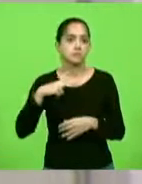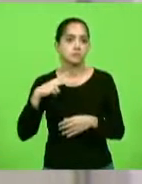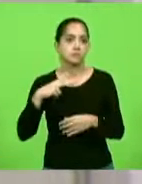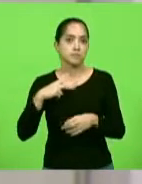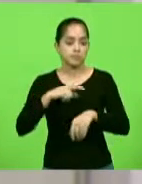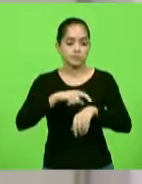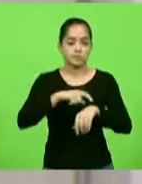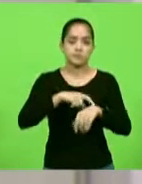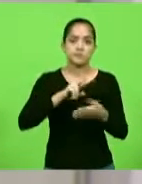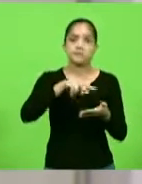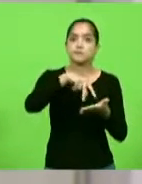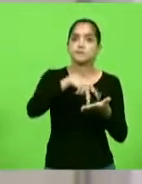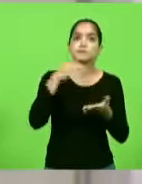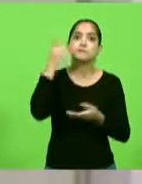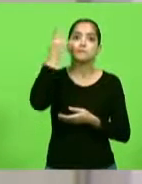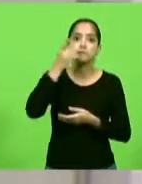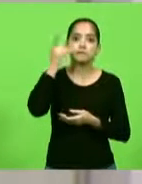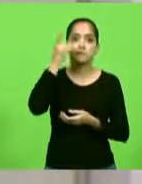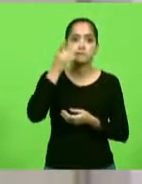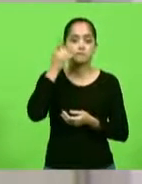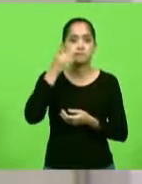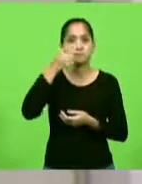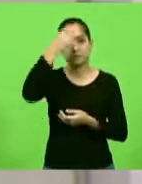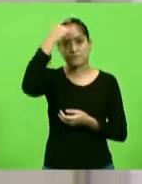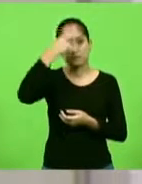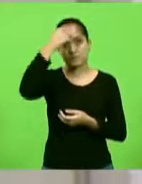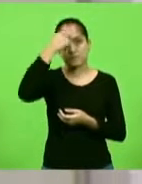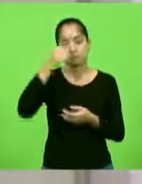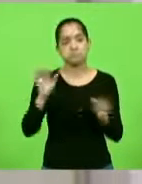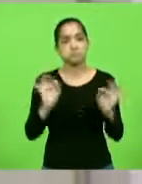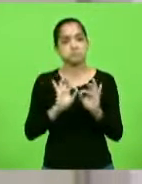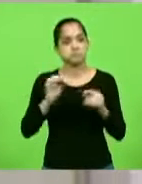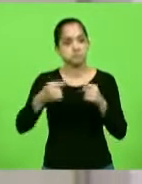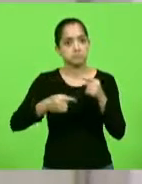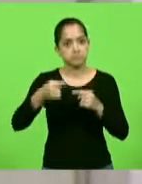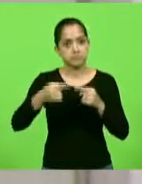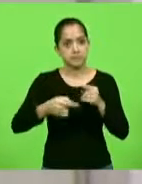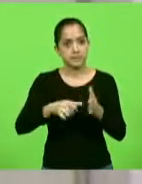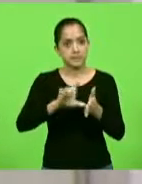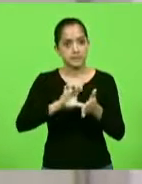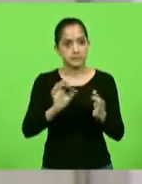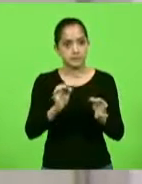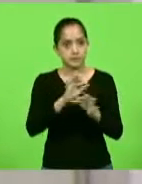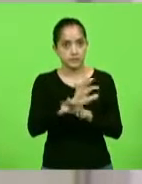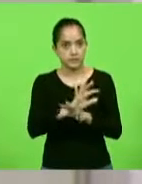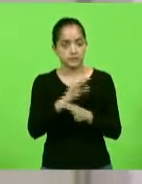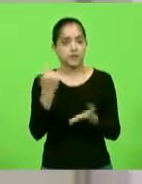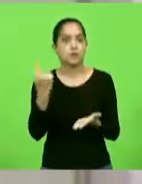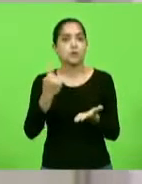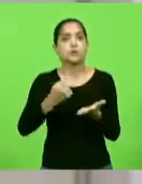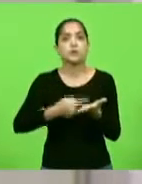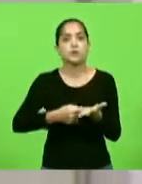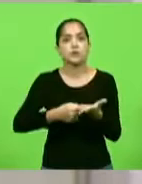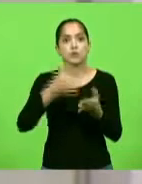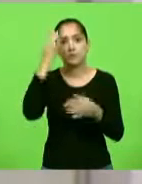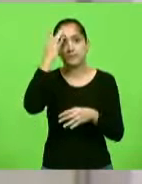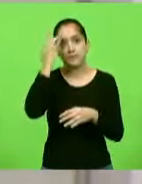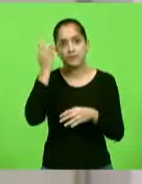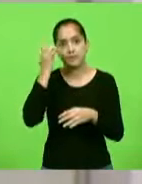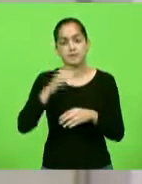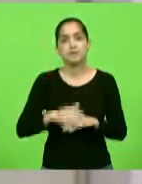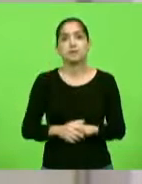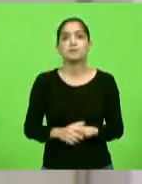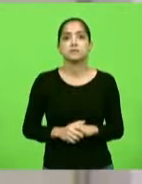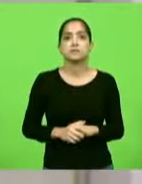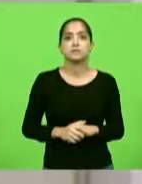Fez uso da palavra o senhor deputado Maurício Scudlark. Nada mais havendo, o senhor presidente, antes de encerrar a sessão, convocou outro ordinário